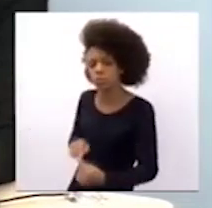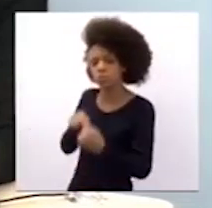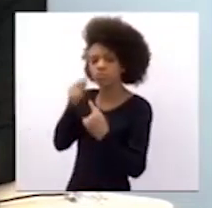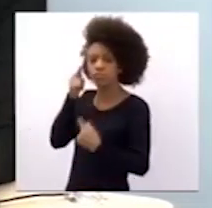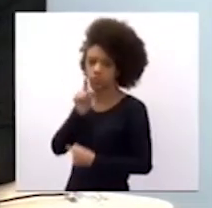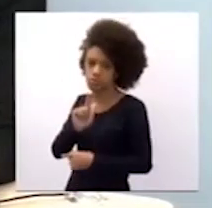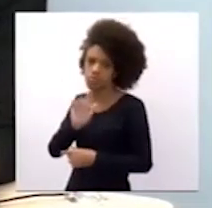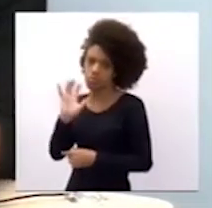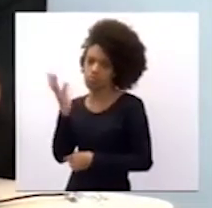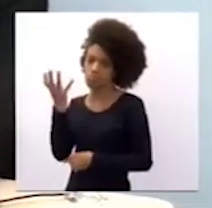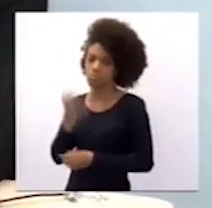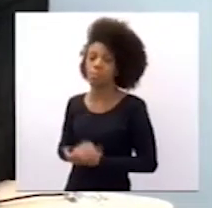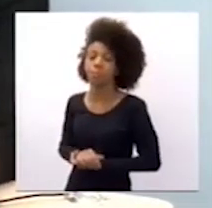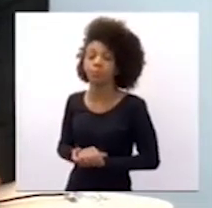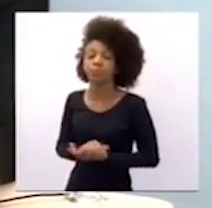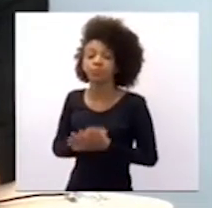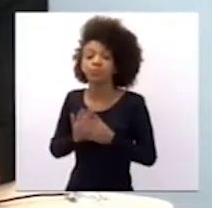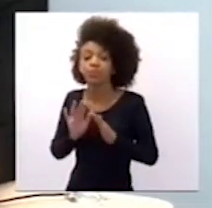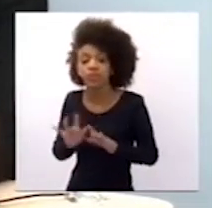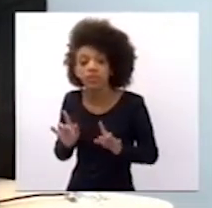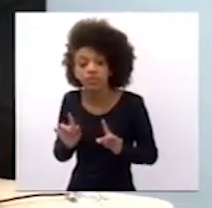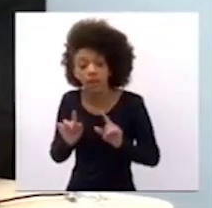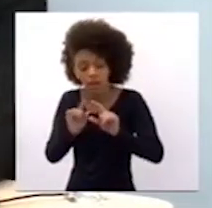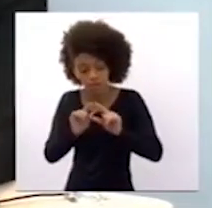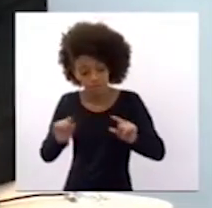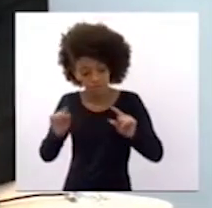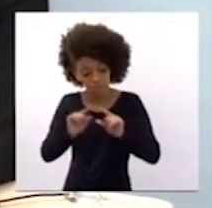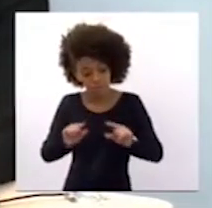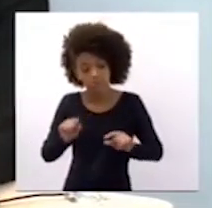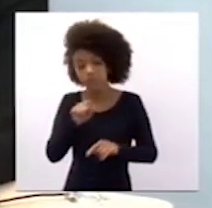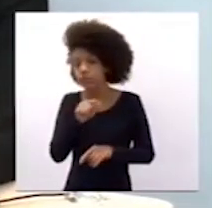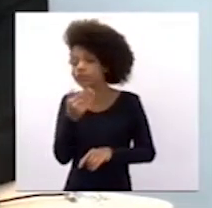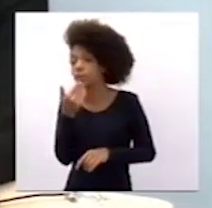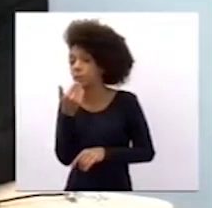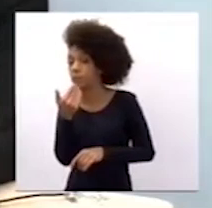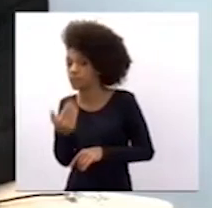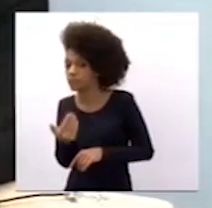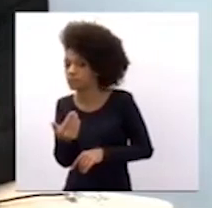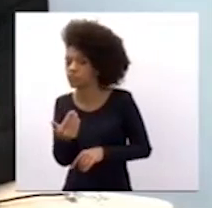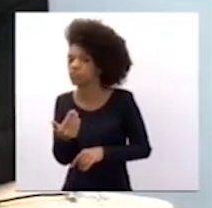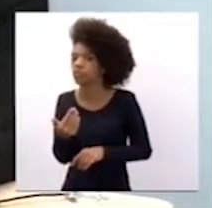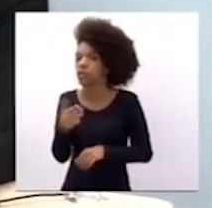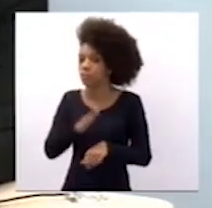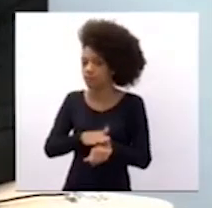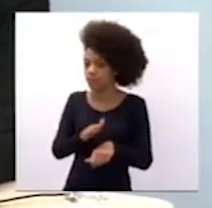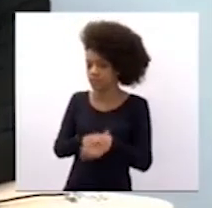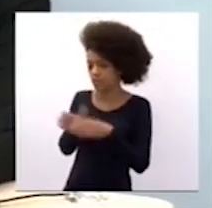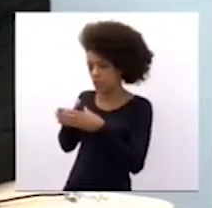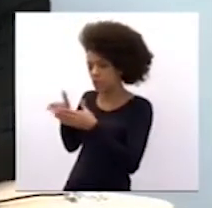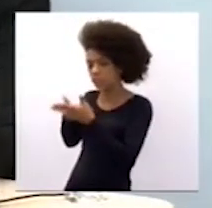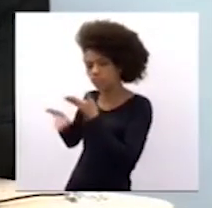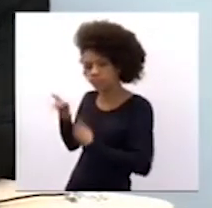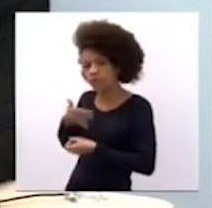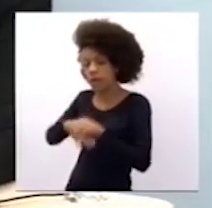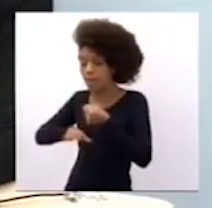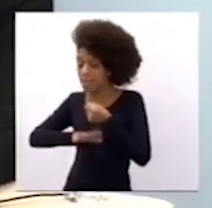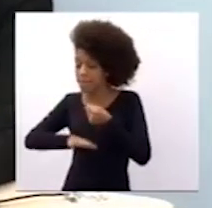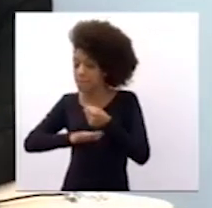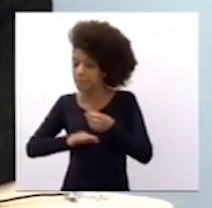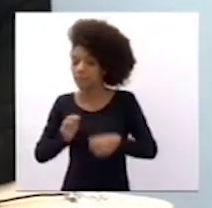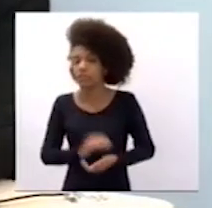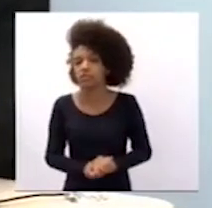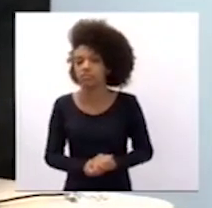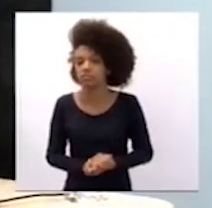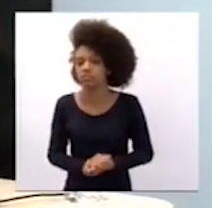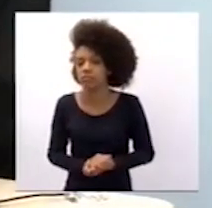estudante. E as frases que nós vamos pedir para vocês interagirem com a gente agora no chat estão baseadas exatamente